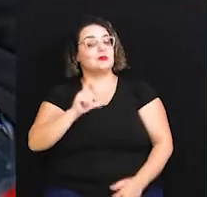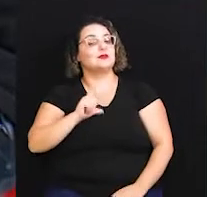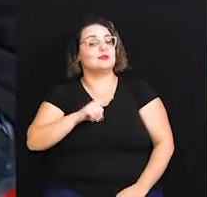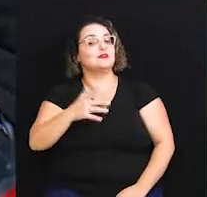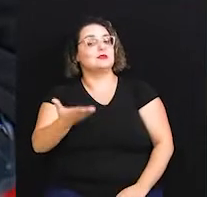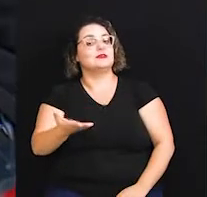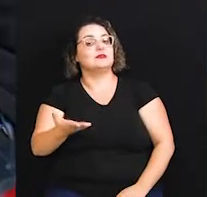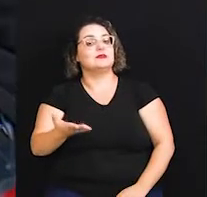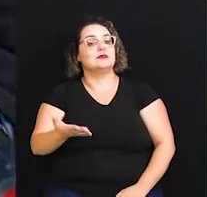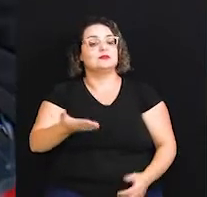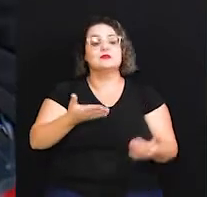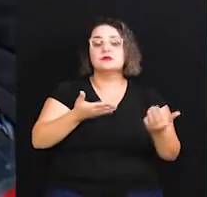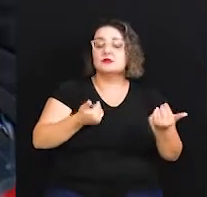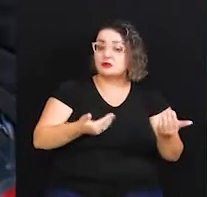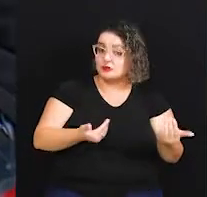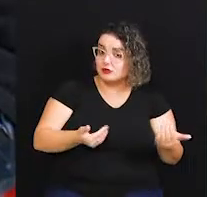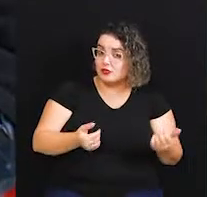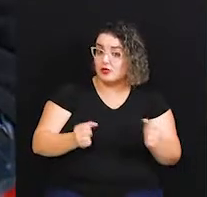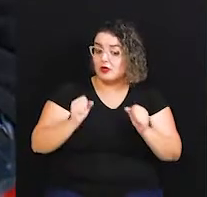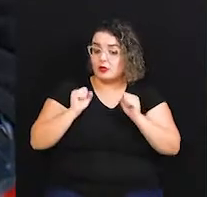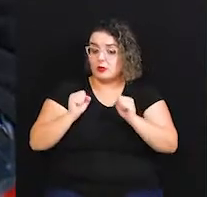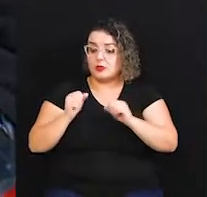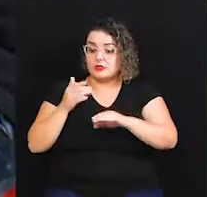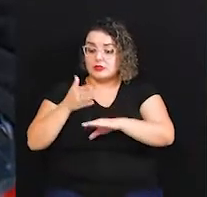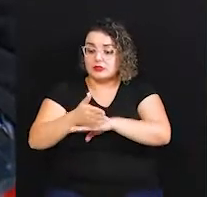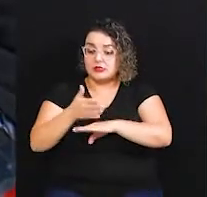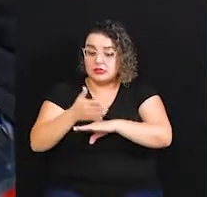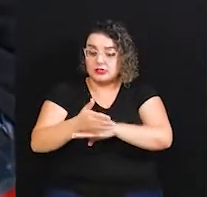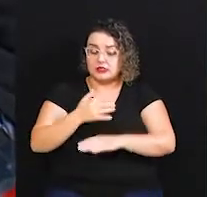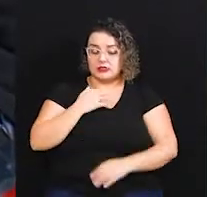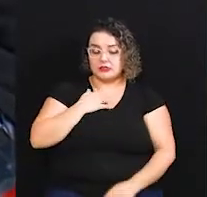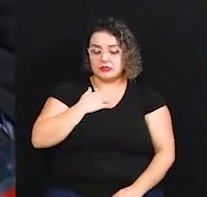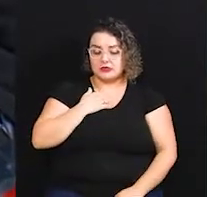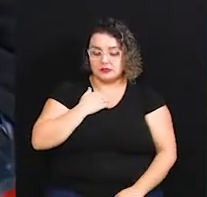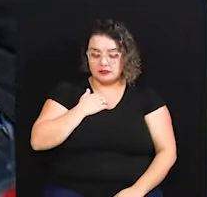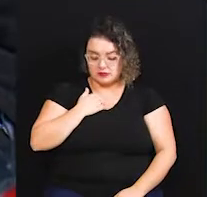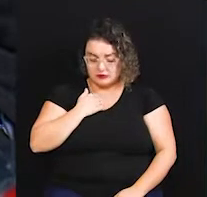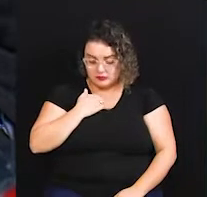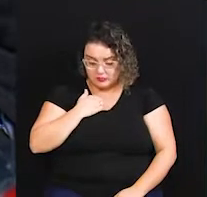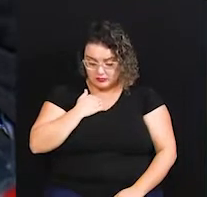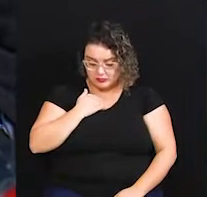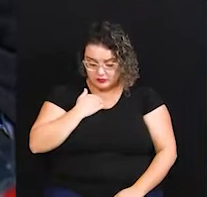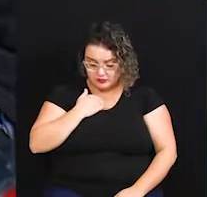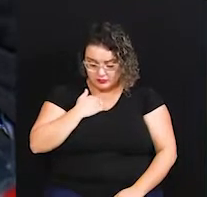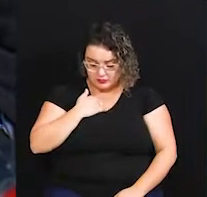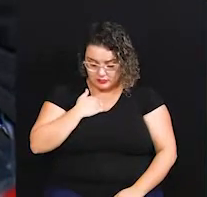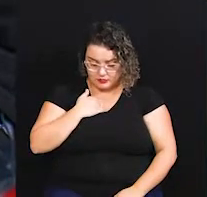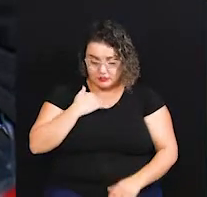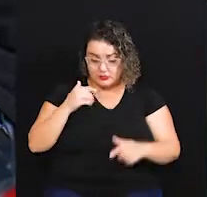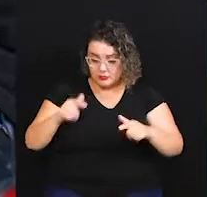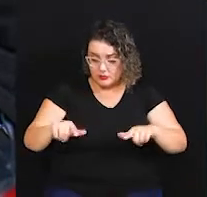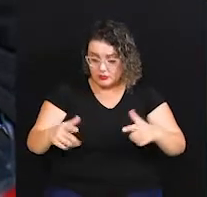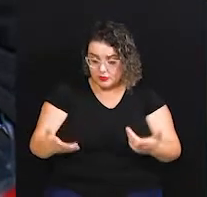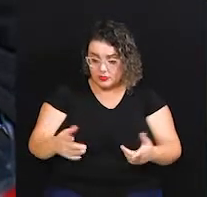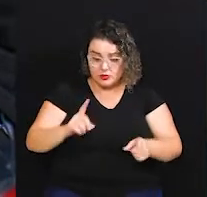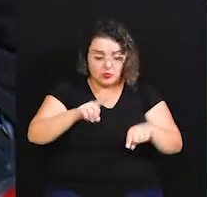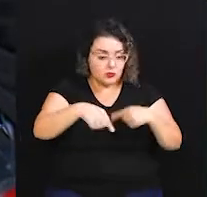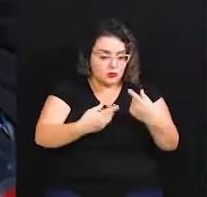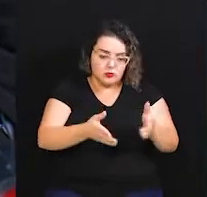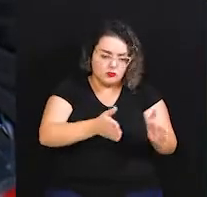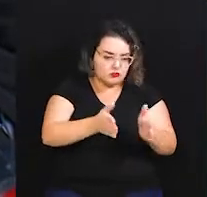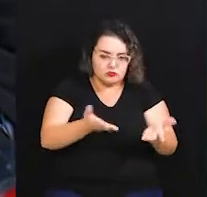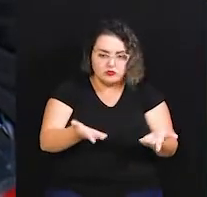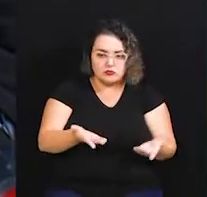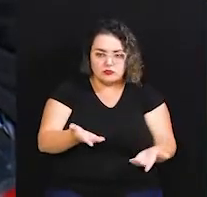é desses jovens podendo ter acesso a um espaço que em algum outro